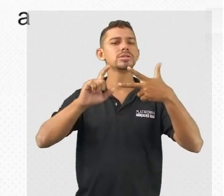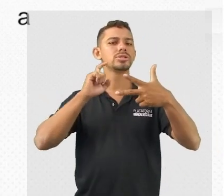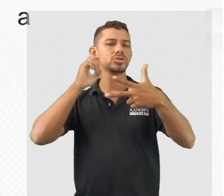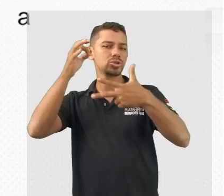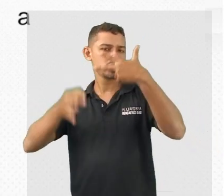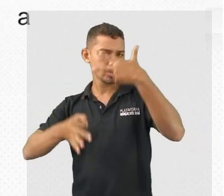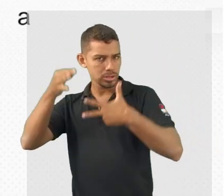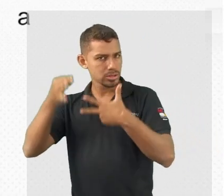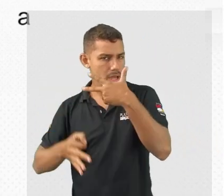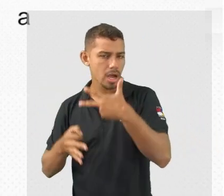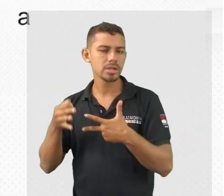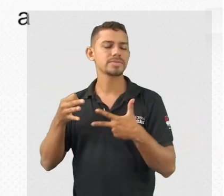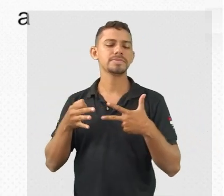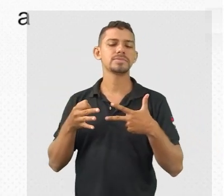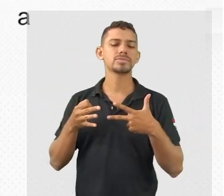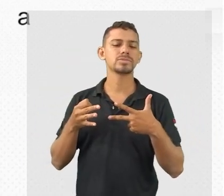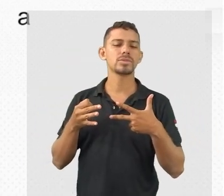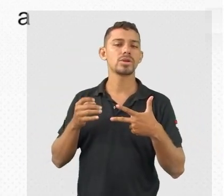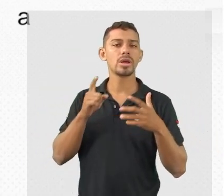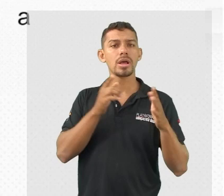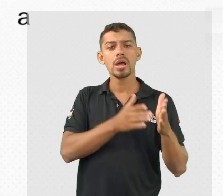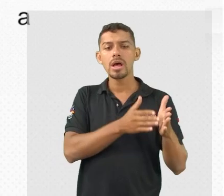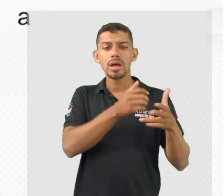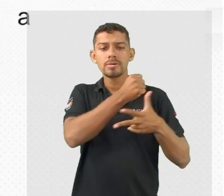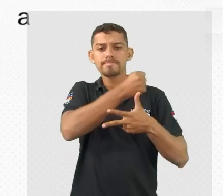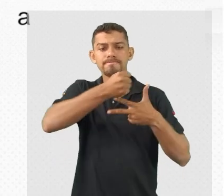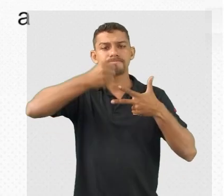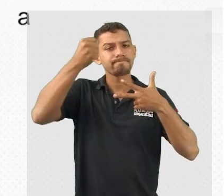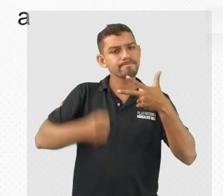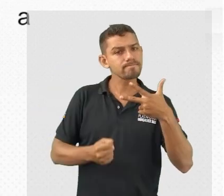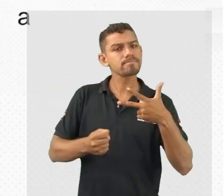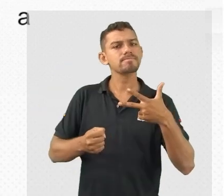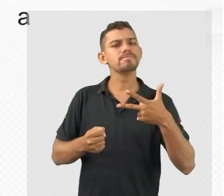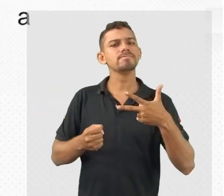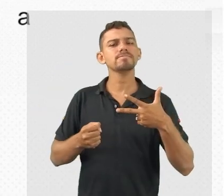Judiciário. No final das contas, a mídia exerce esse poder,